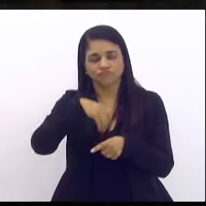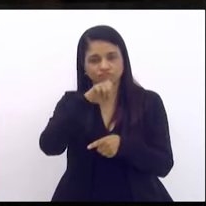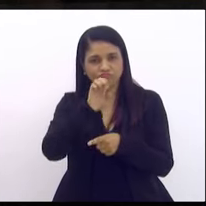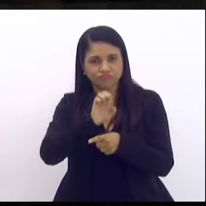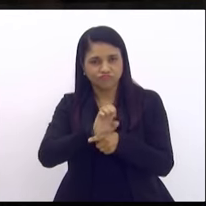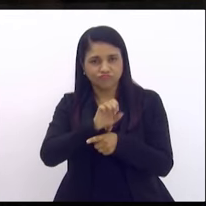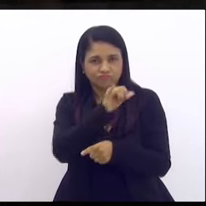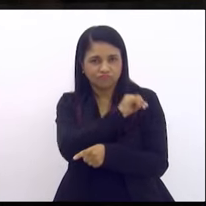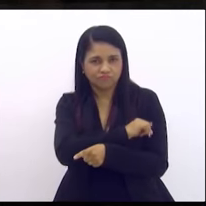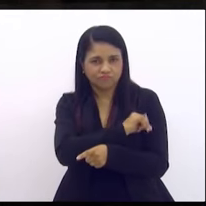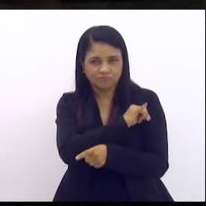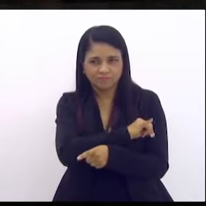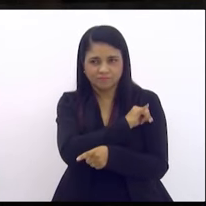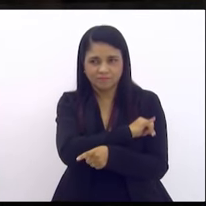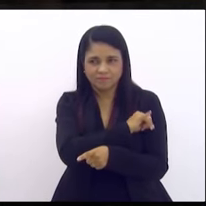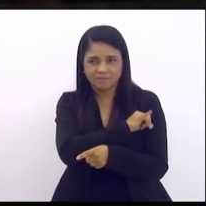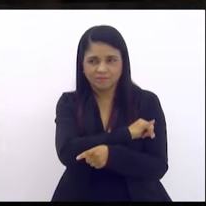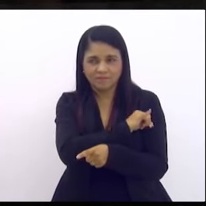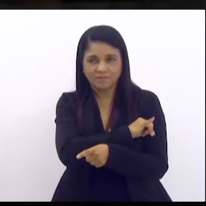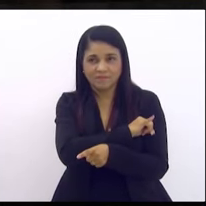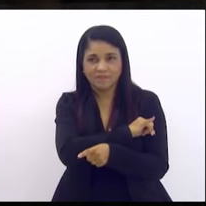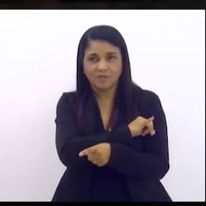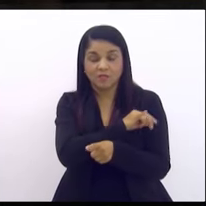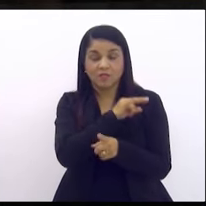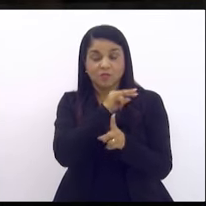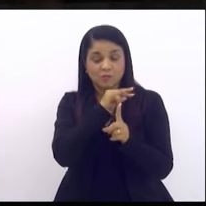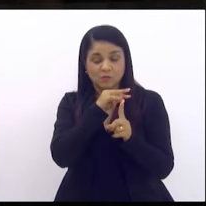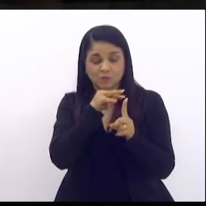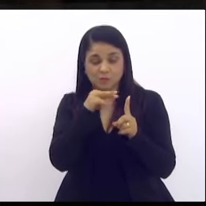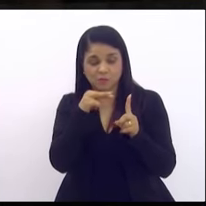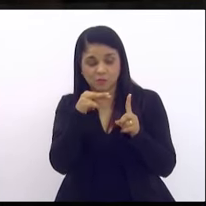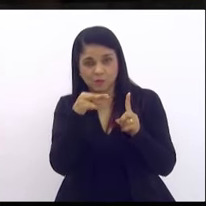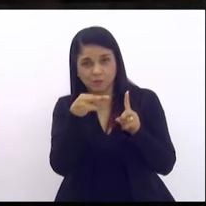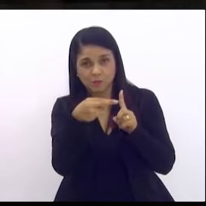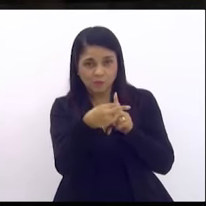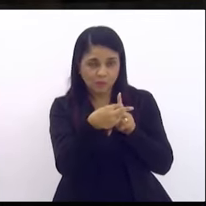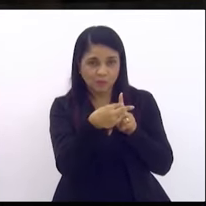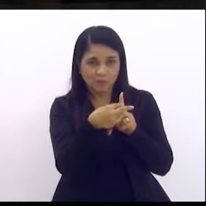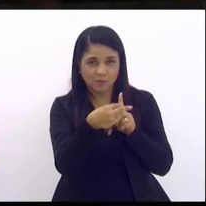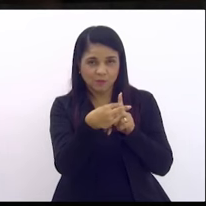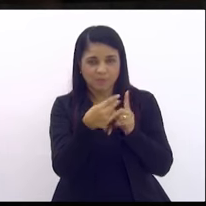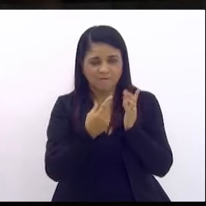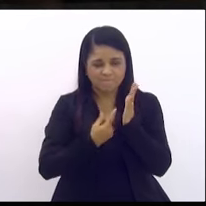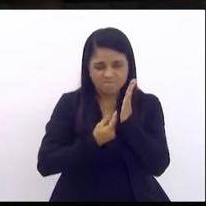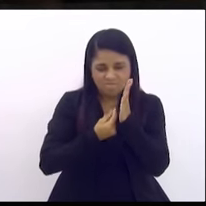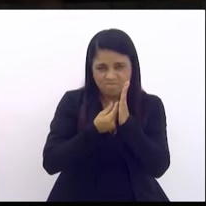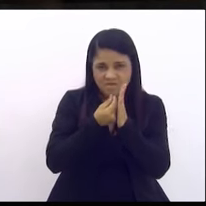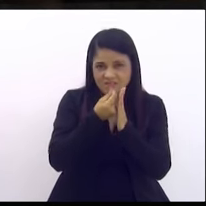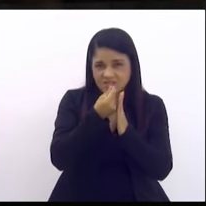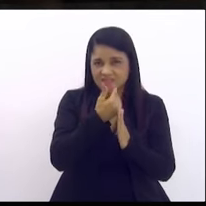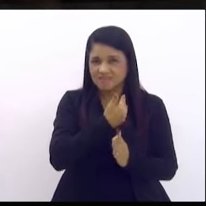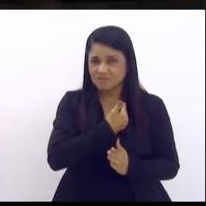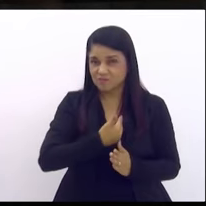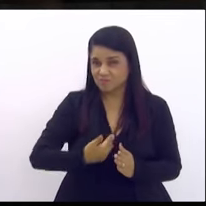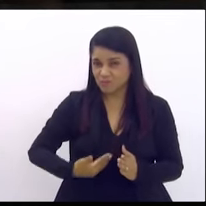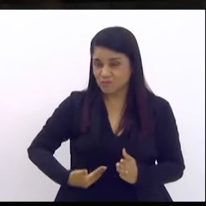Rio de Janeiro so ponto de vista das Finanças Públicas